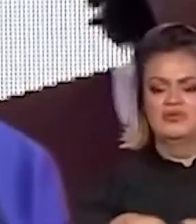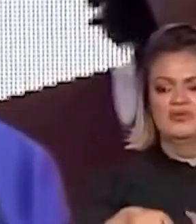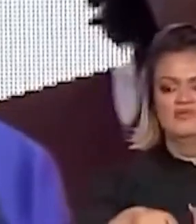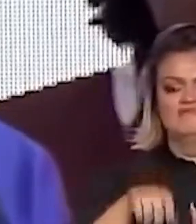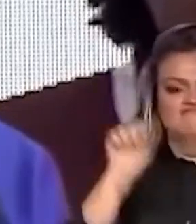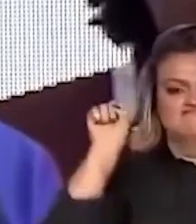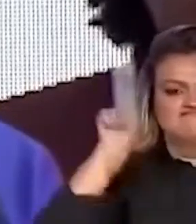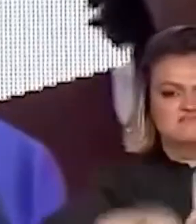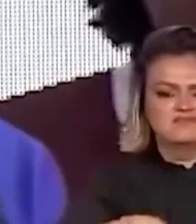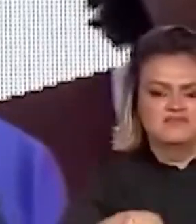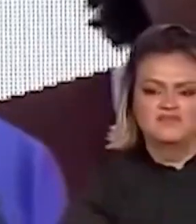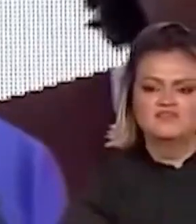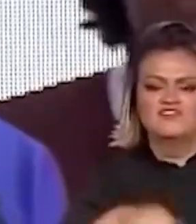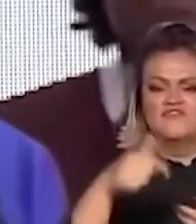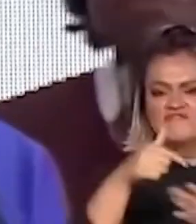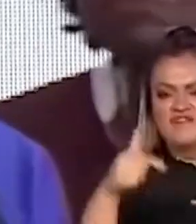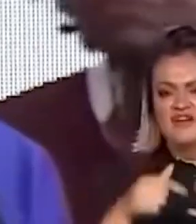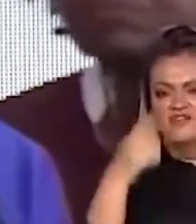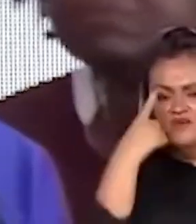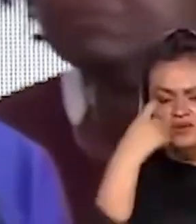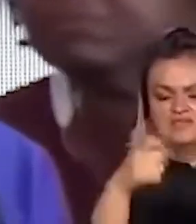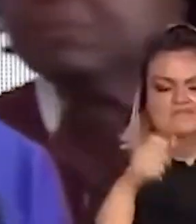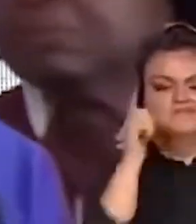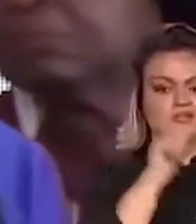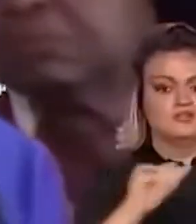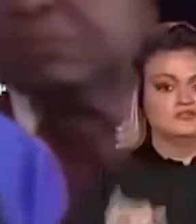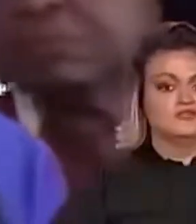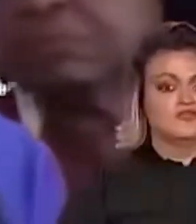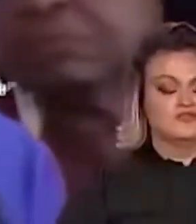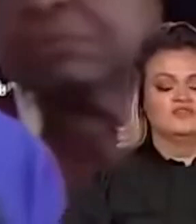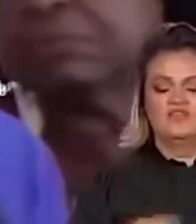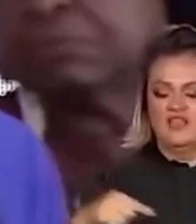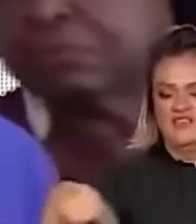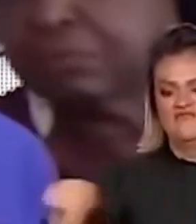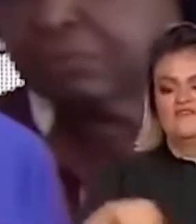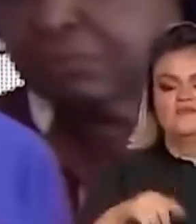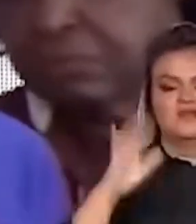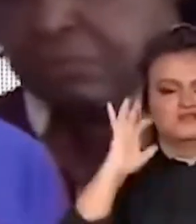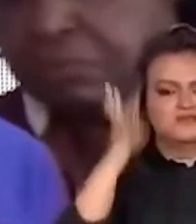feminicídio e todas as formas de violência contra as mulheres.